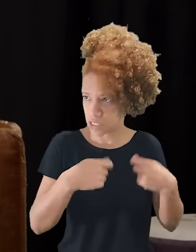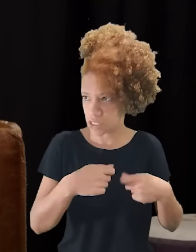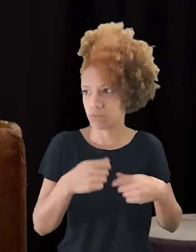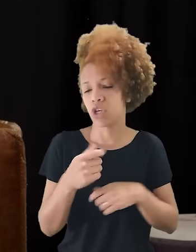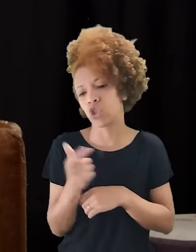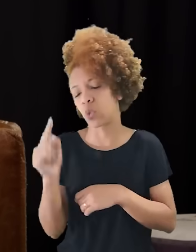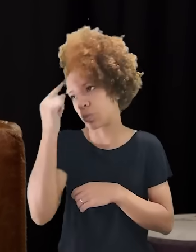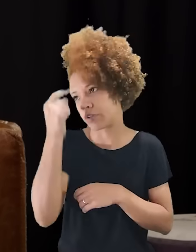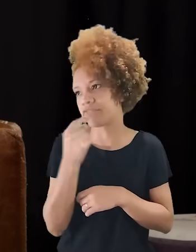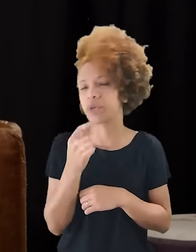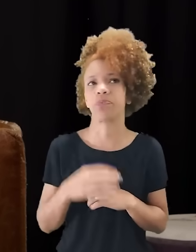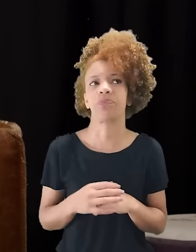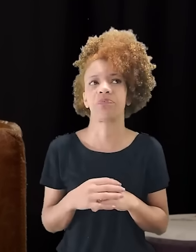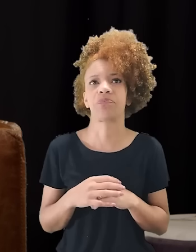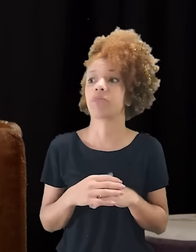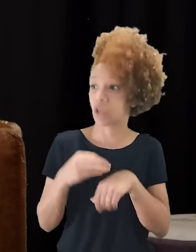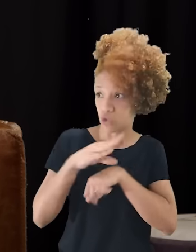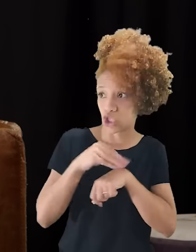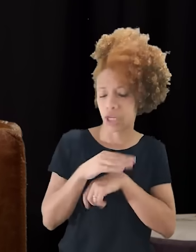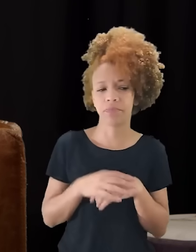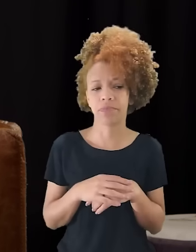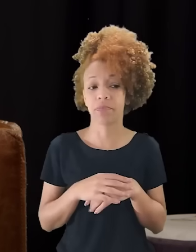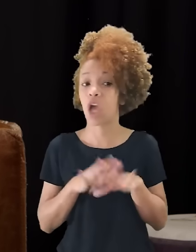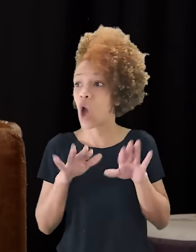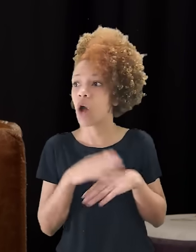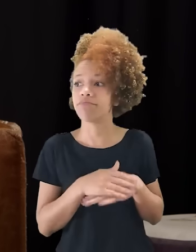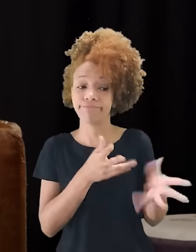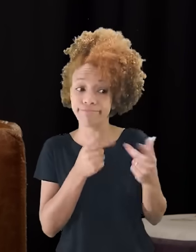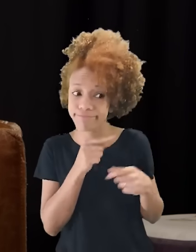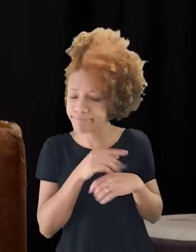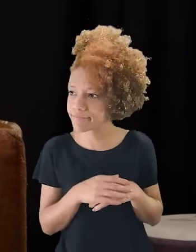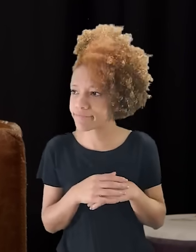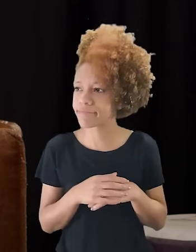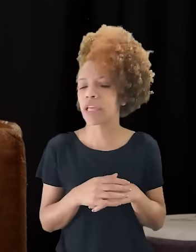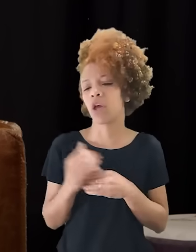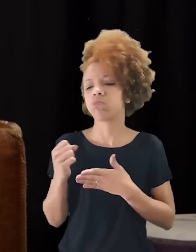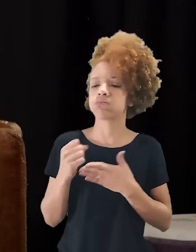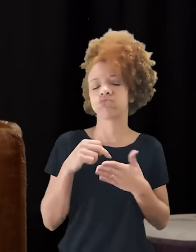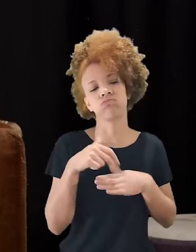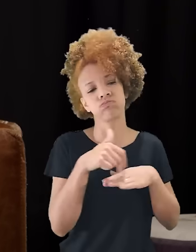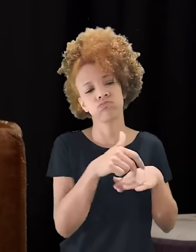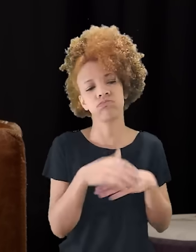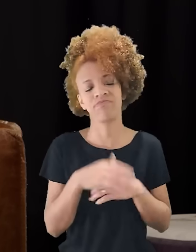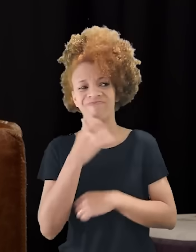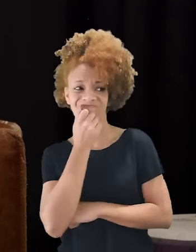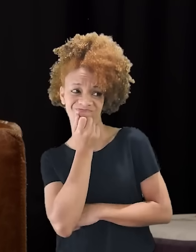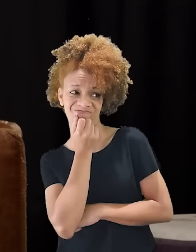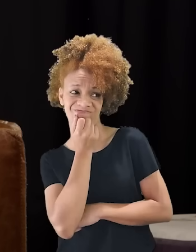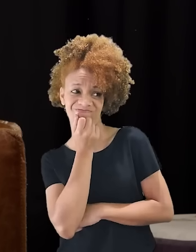precisando de um outro perfil aí eu fui a indiquei e esse meu amigo falou atrás ela eu levei ela e ele virou e falou assim